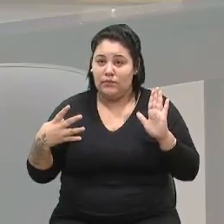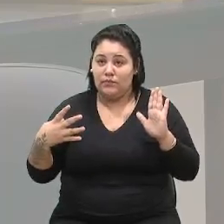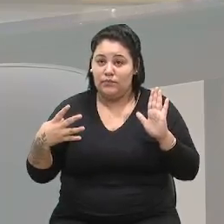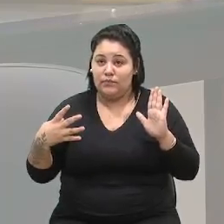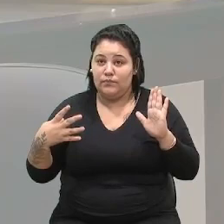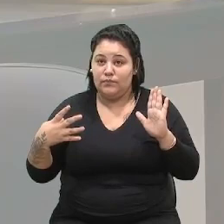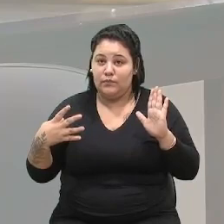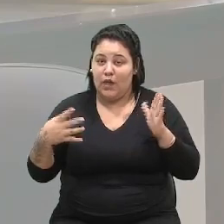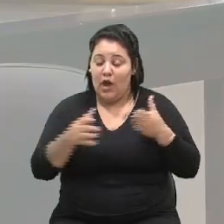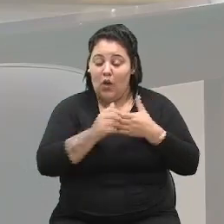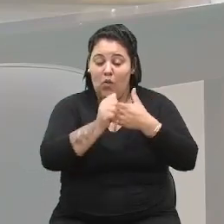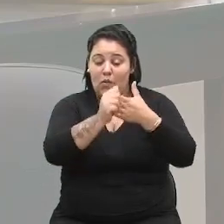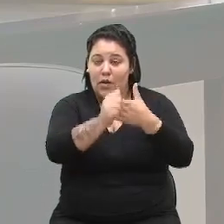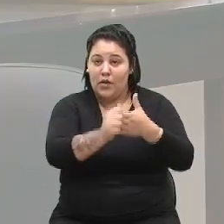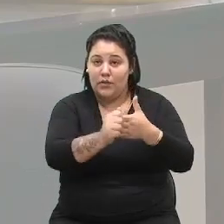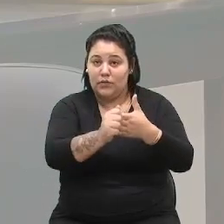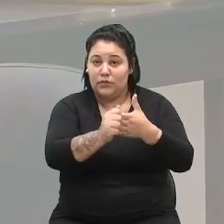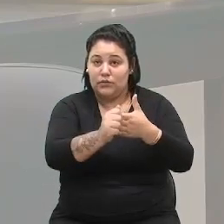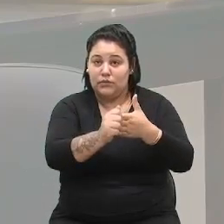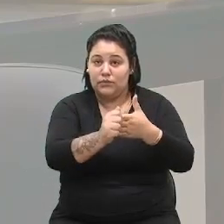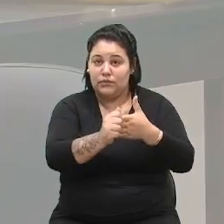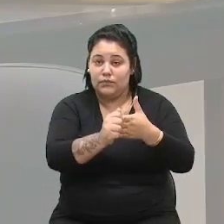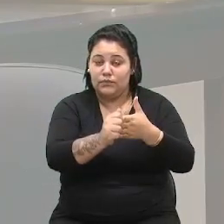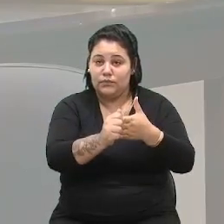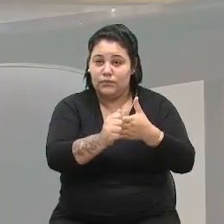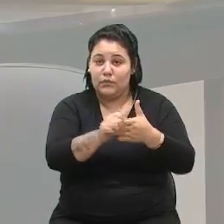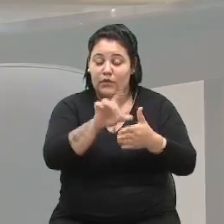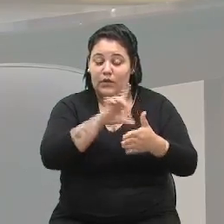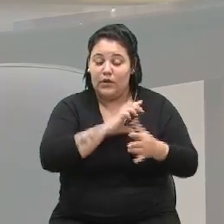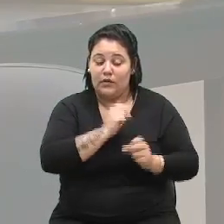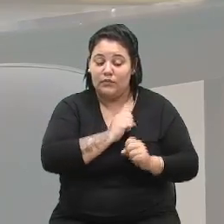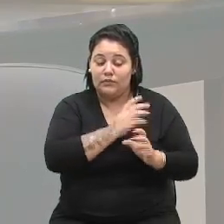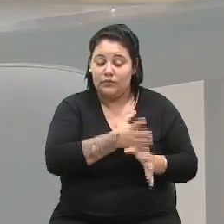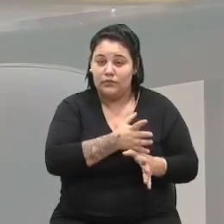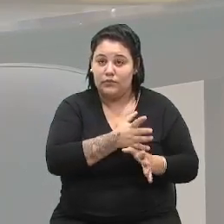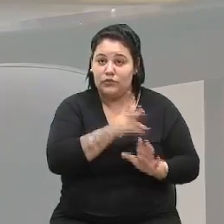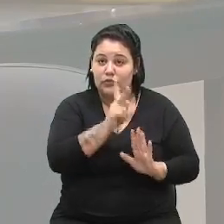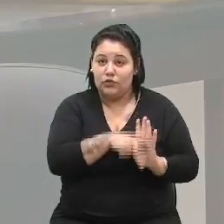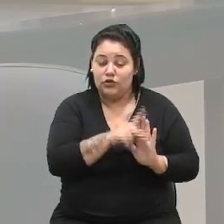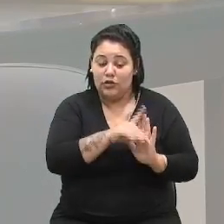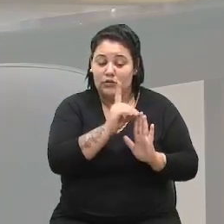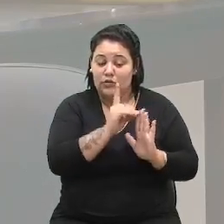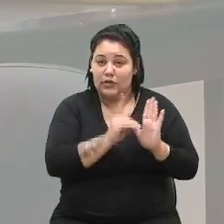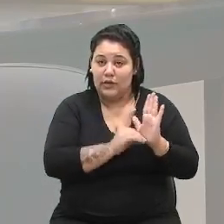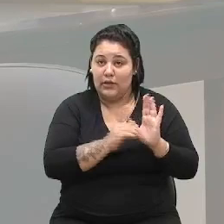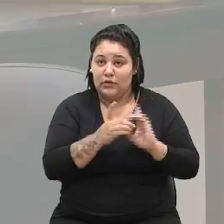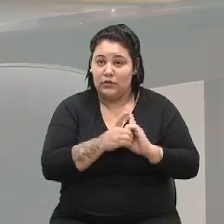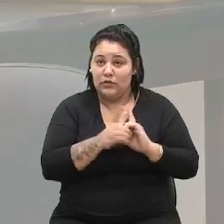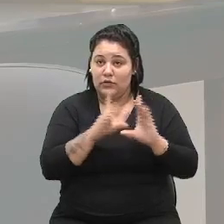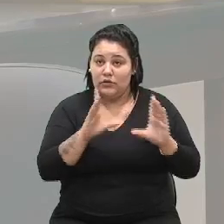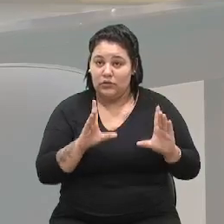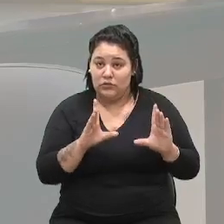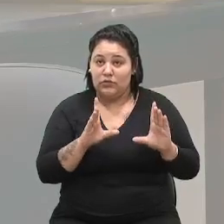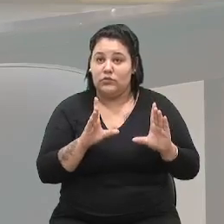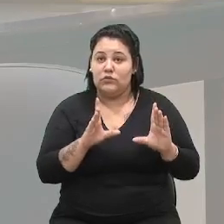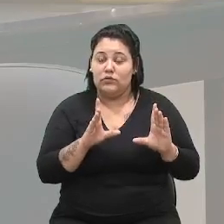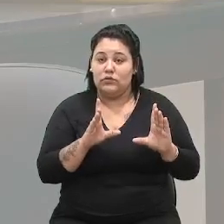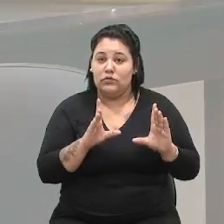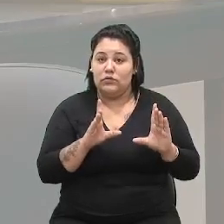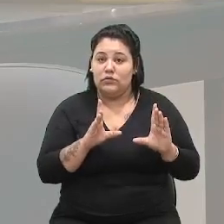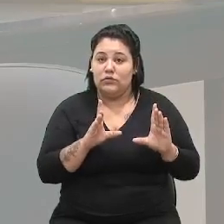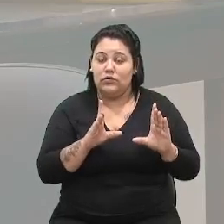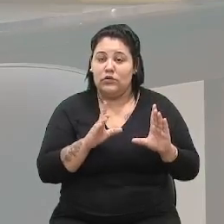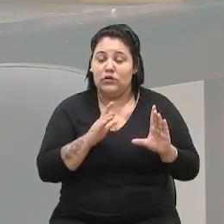vigor, disciplina: a iniciativa dos projetos de decreto legislativo e resolução caberá a